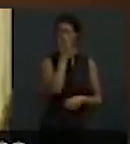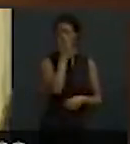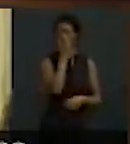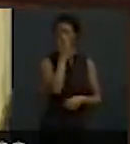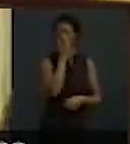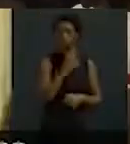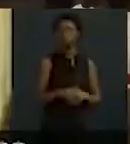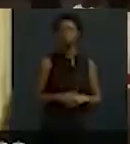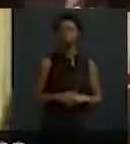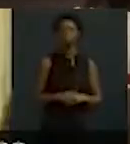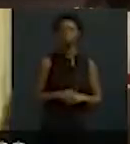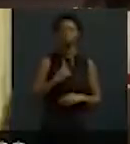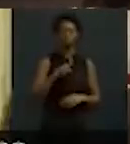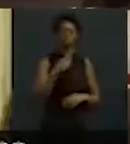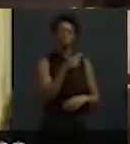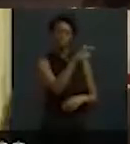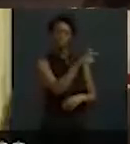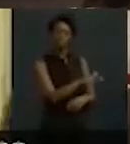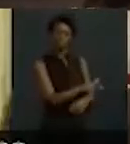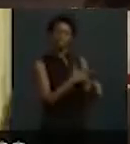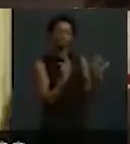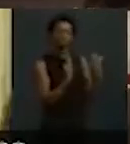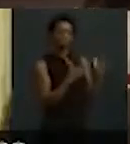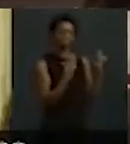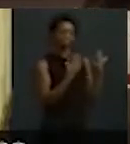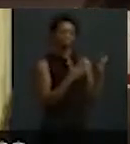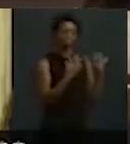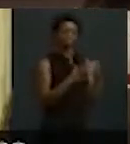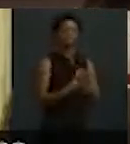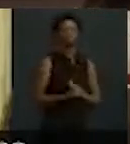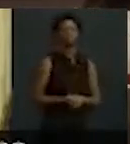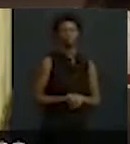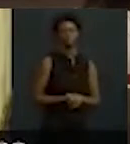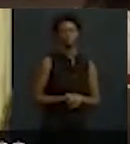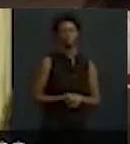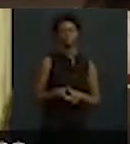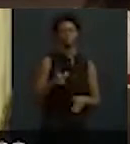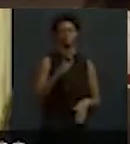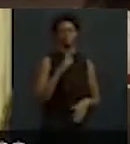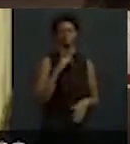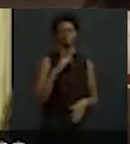Nosso próximo agraciado tem um escrito na história